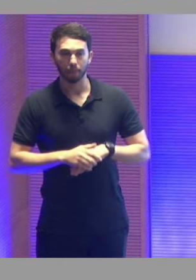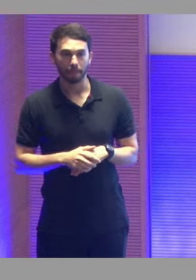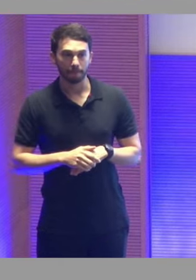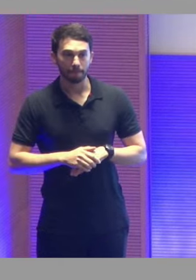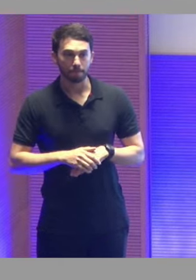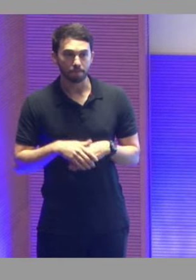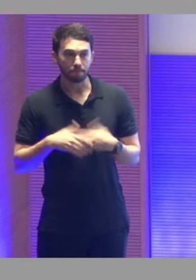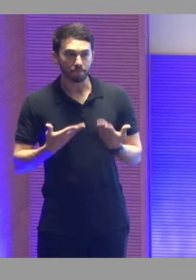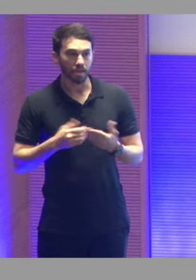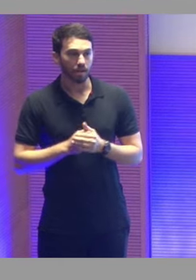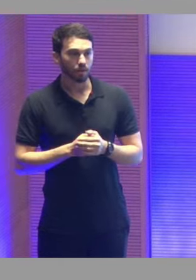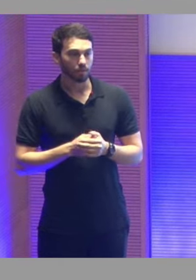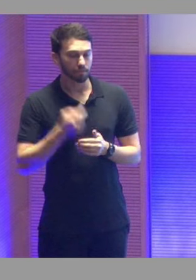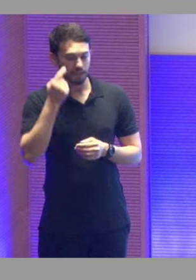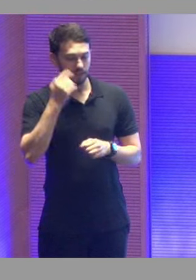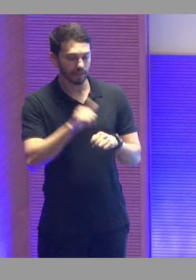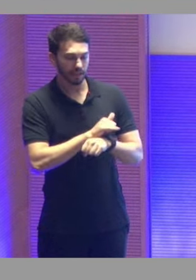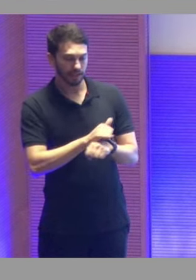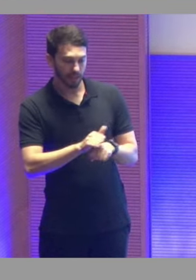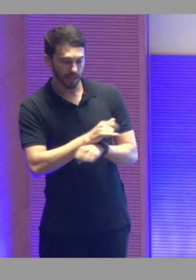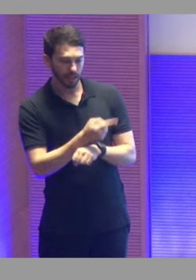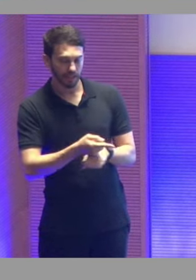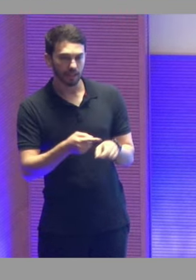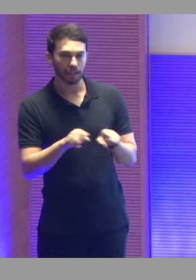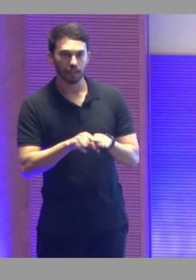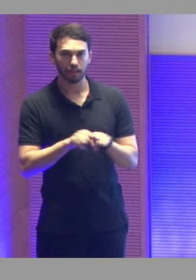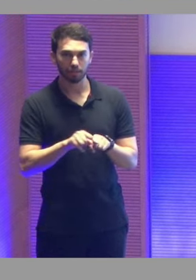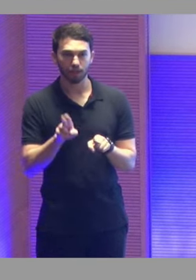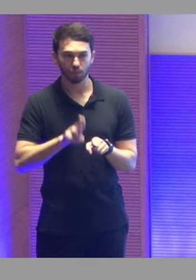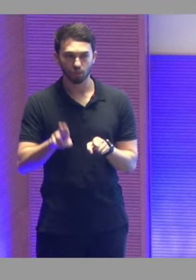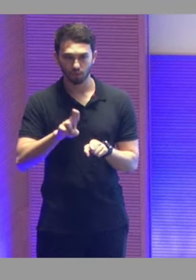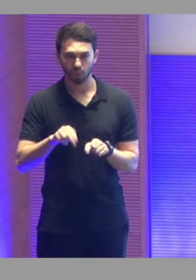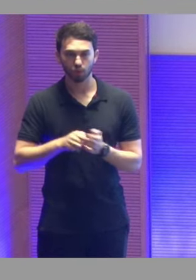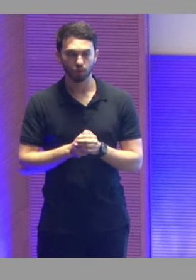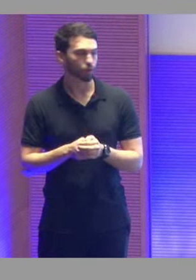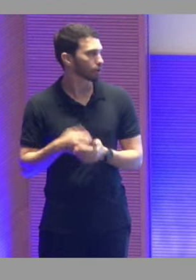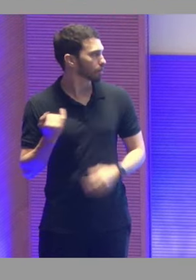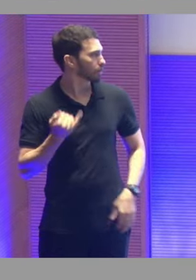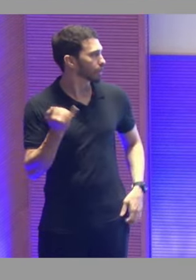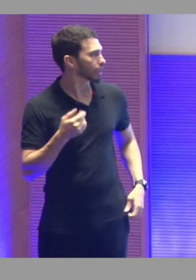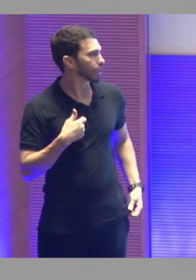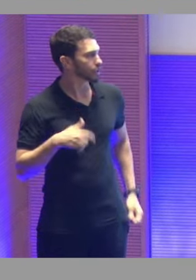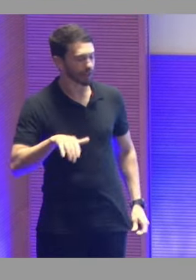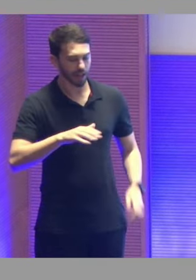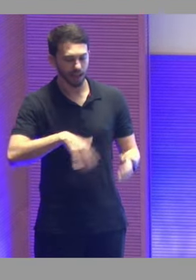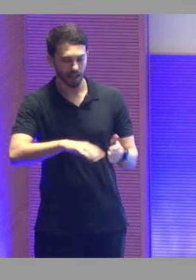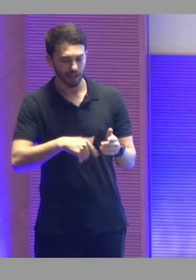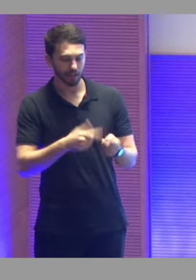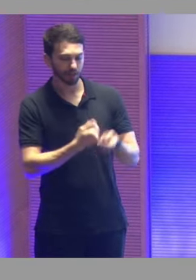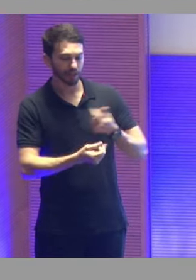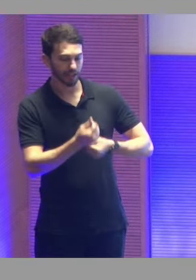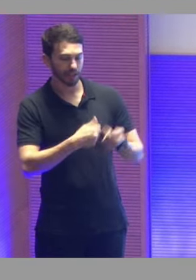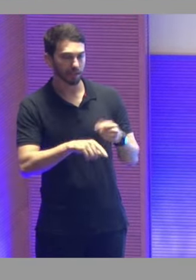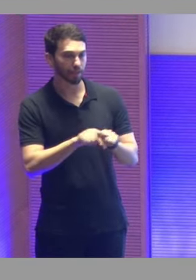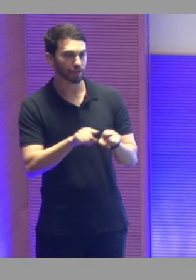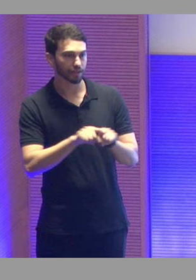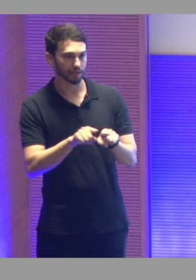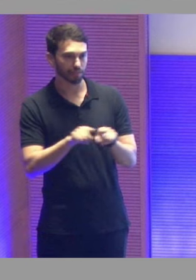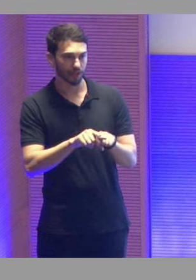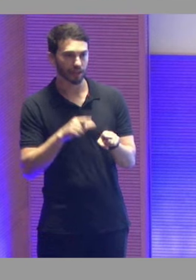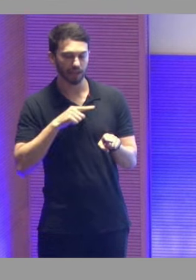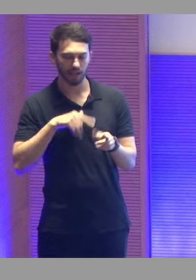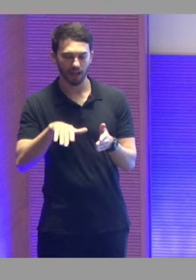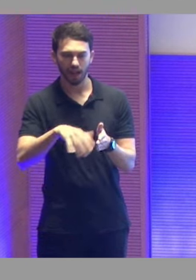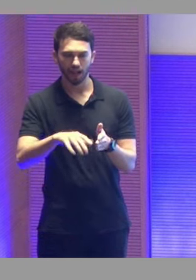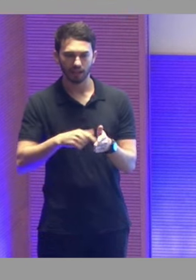juntando será a única estratégia com faremos um uso considerável então ainda né o setor de atividades financeiras mas também eh